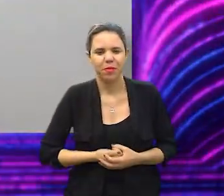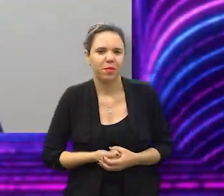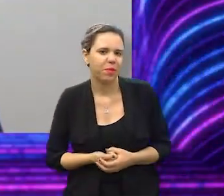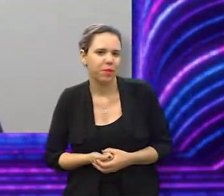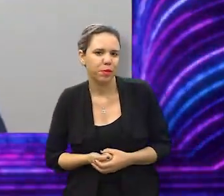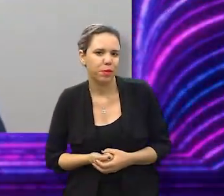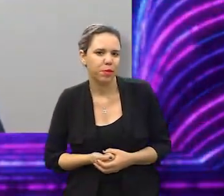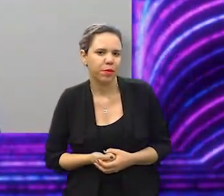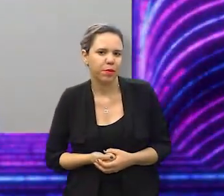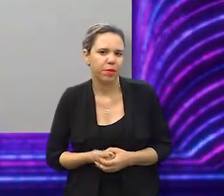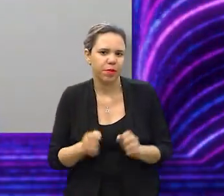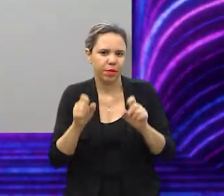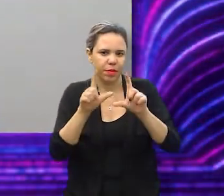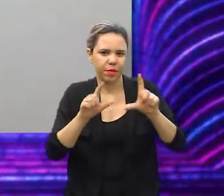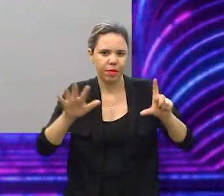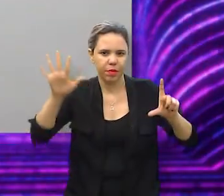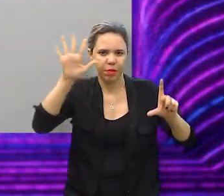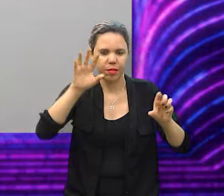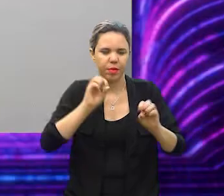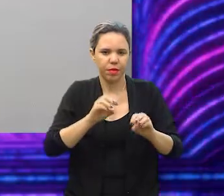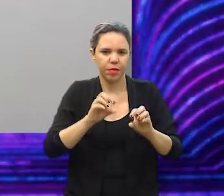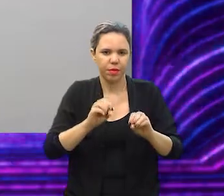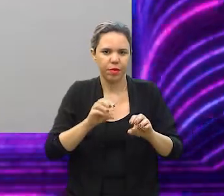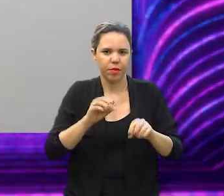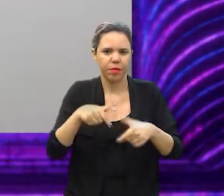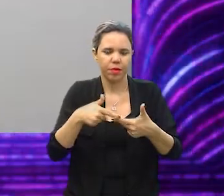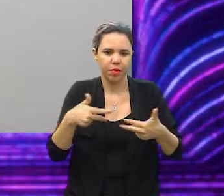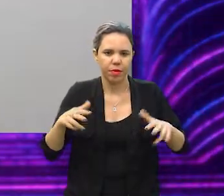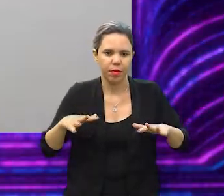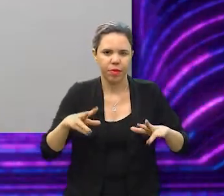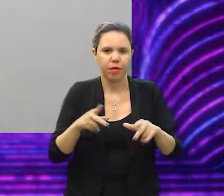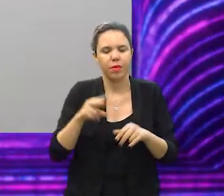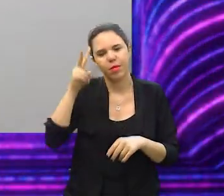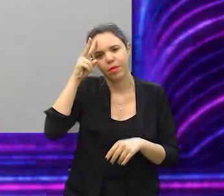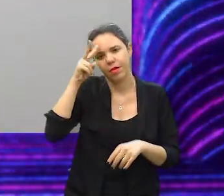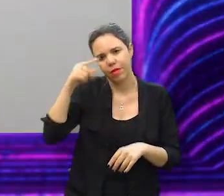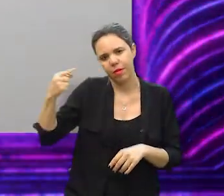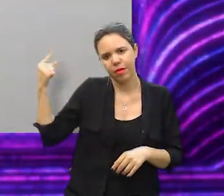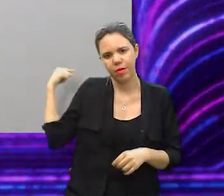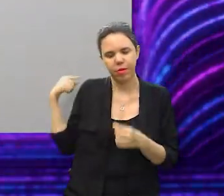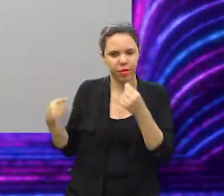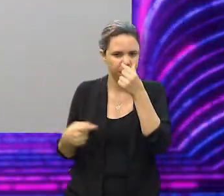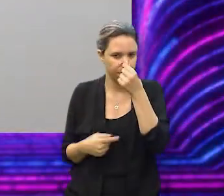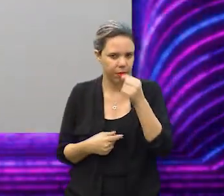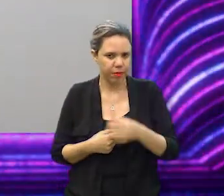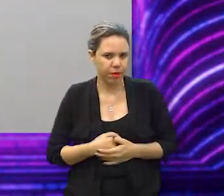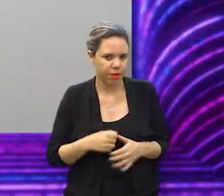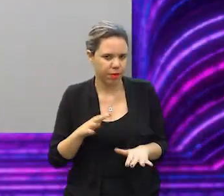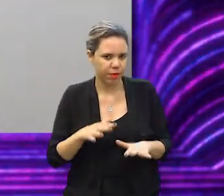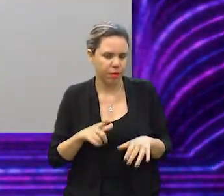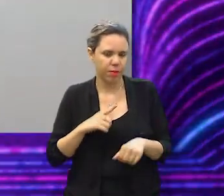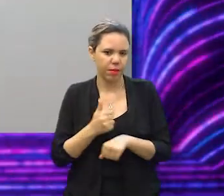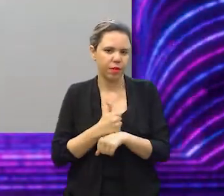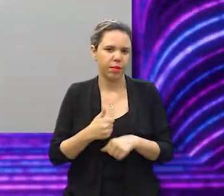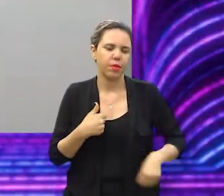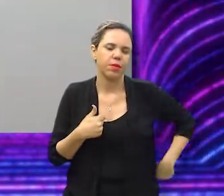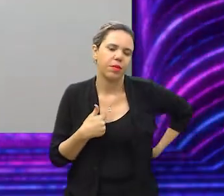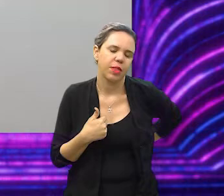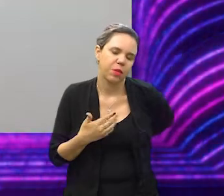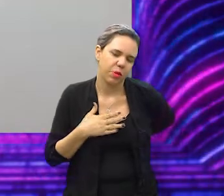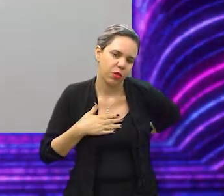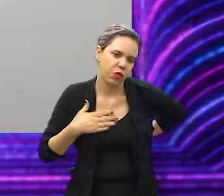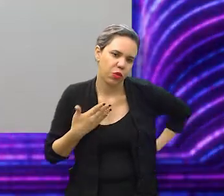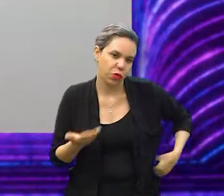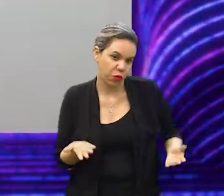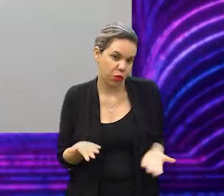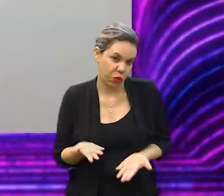É o meu cenário para dar aula, para trabalhar, todo mundo se lembra, em que pese não ser talvez tão profissional para minha profissão,